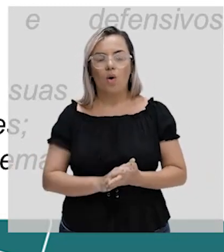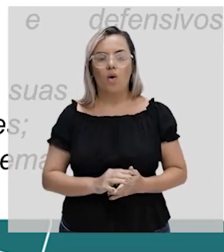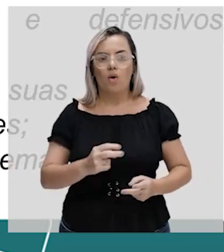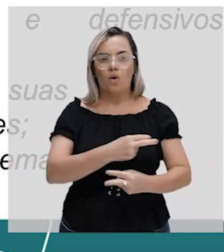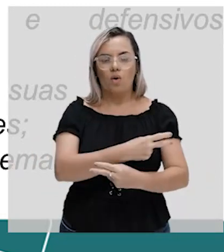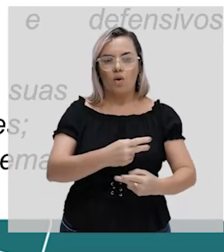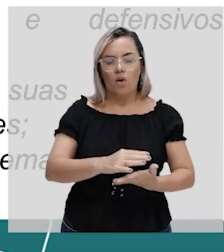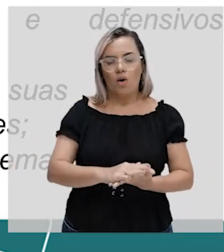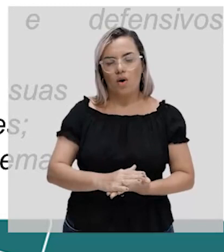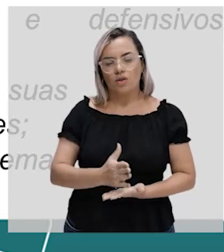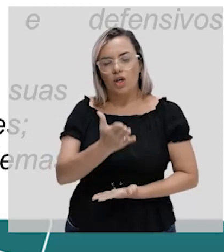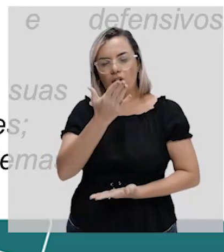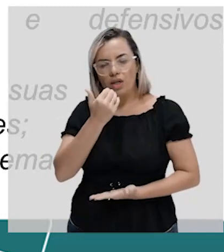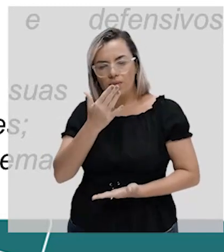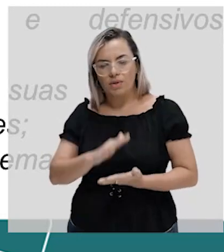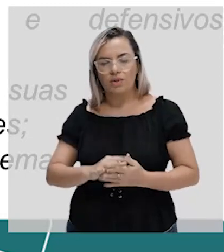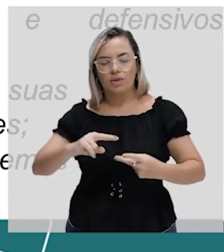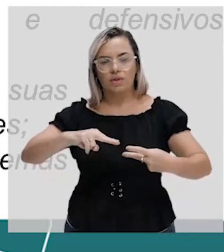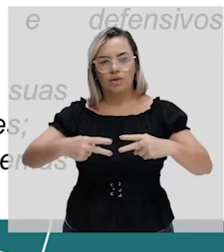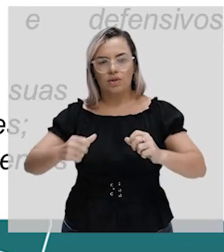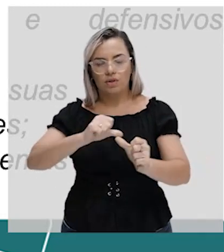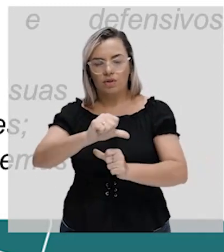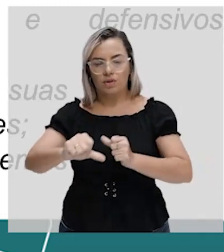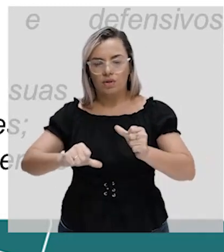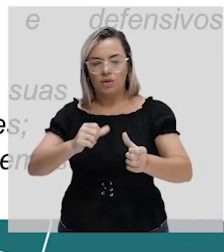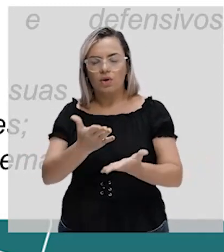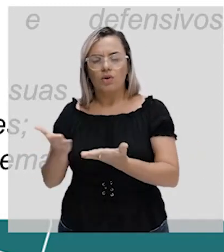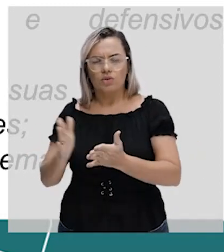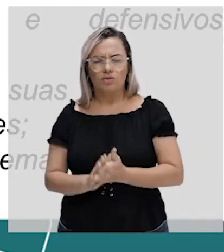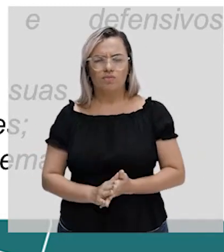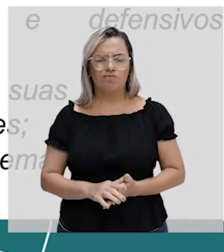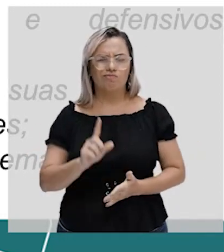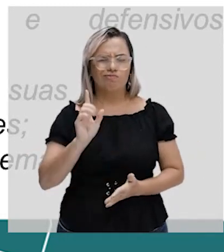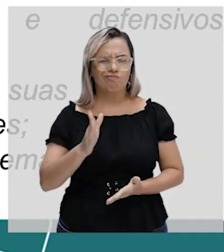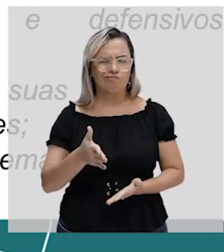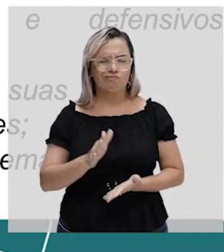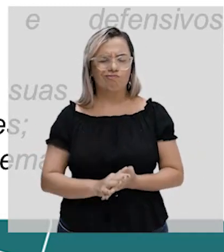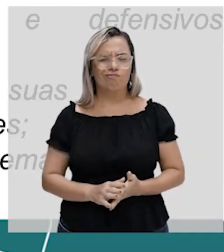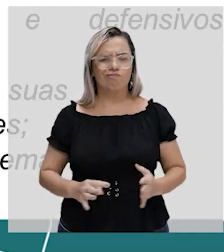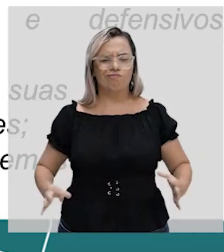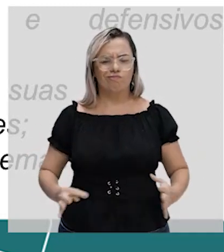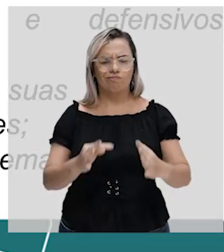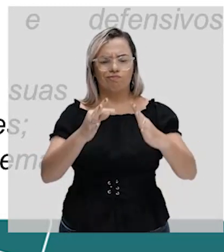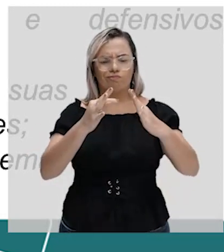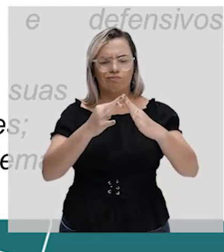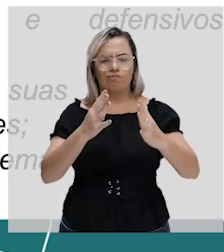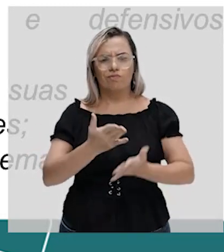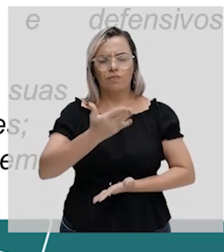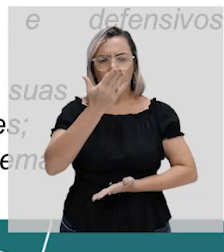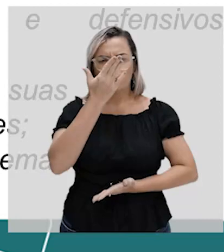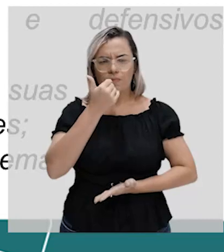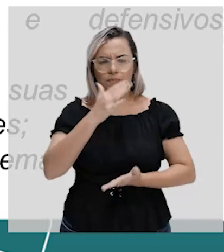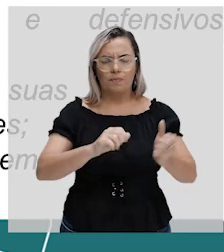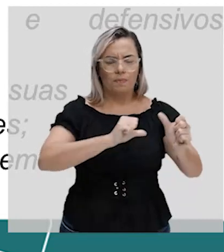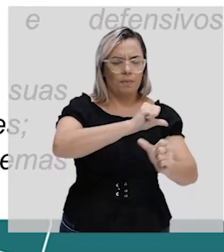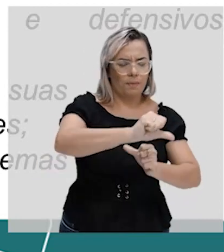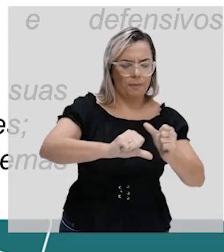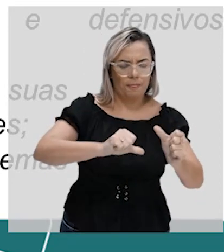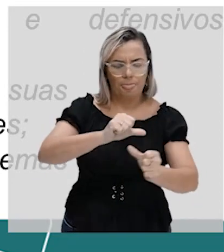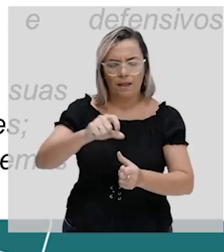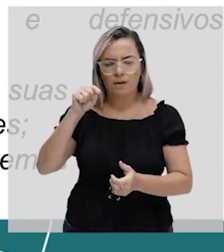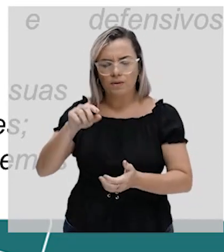de alimentos transgênicos? Então, o que são esses alimentos transgênicos, Marcos? São alimentos que são modificados geneticamente